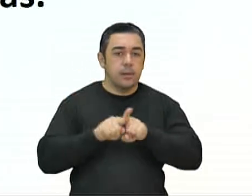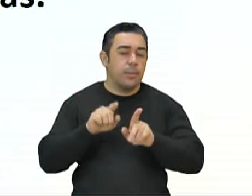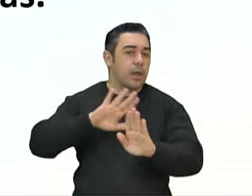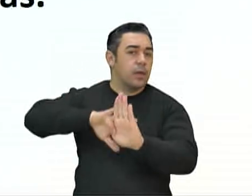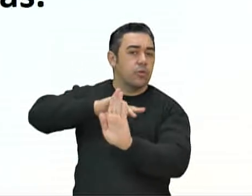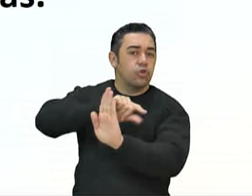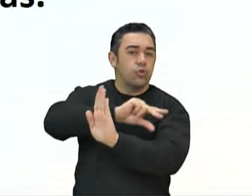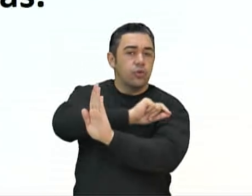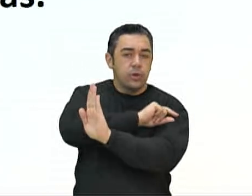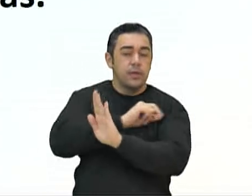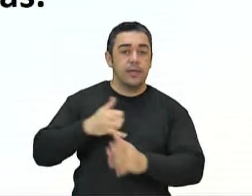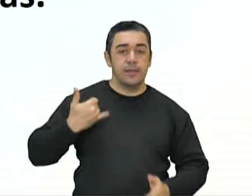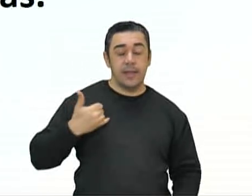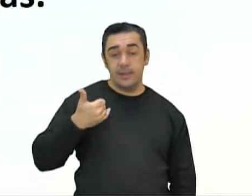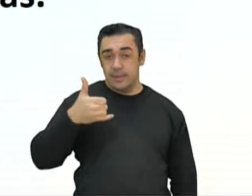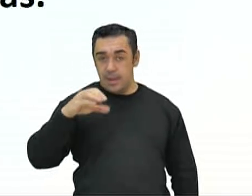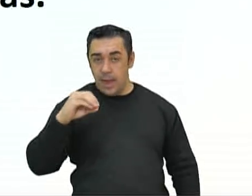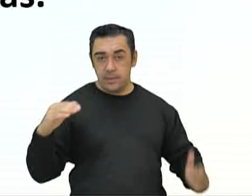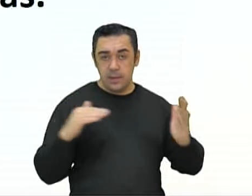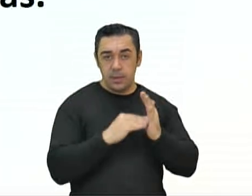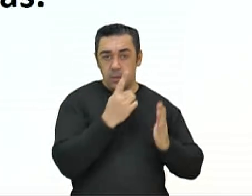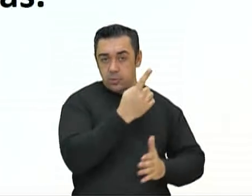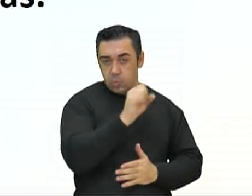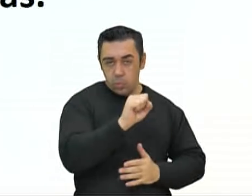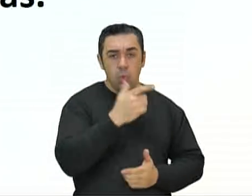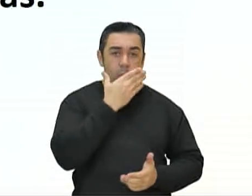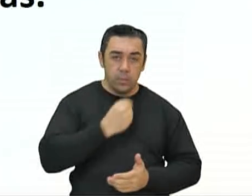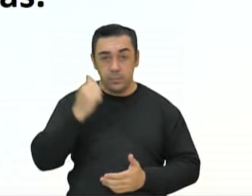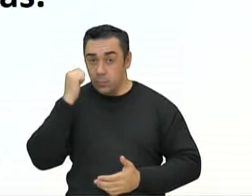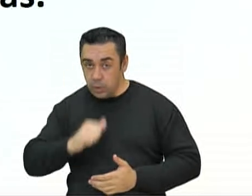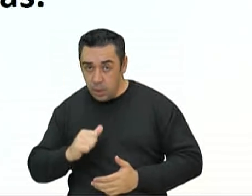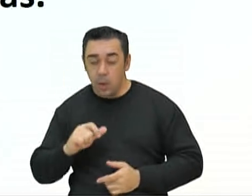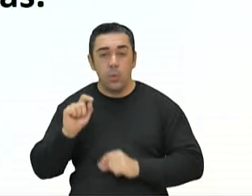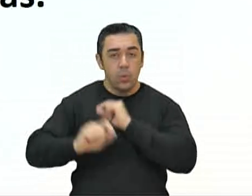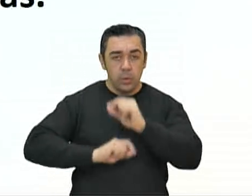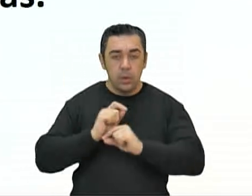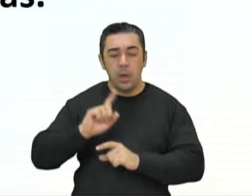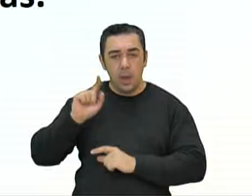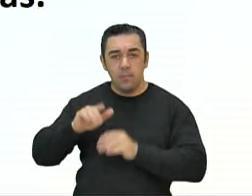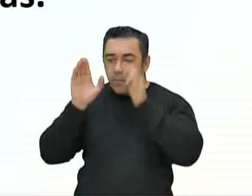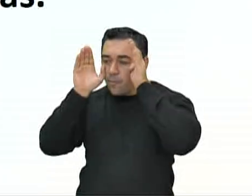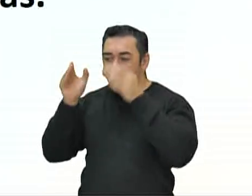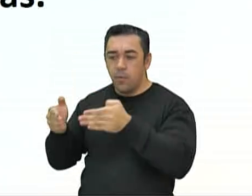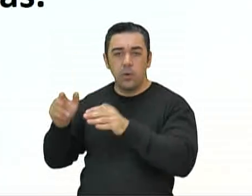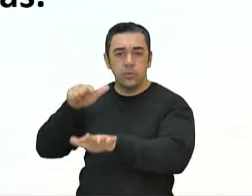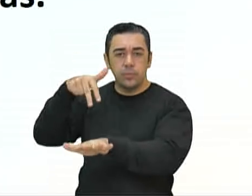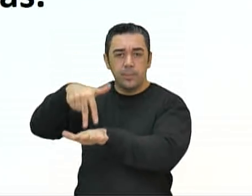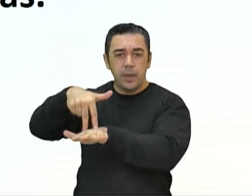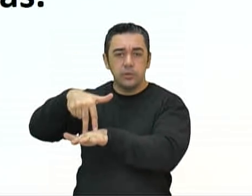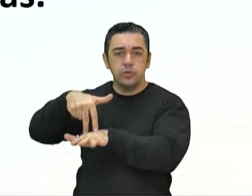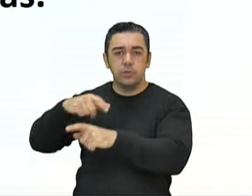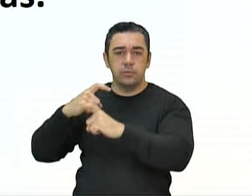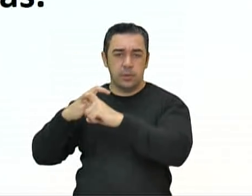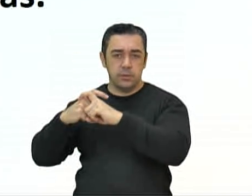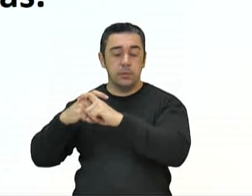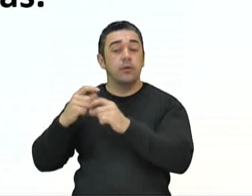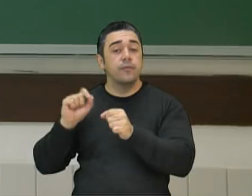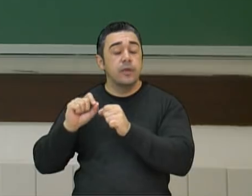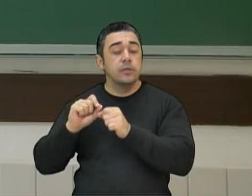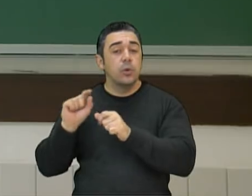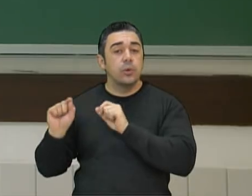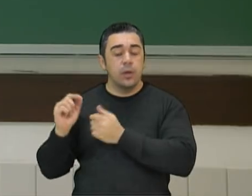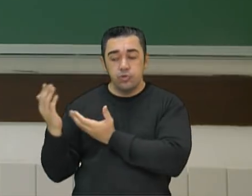alemães de 10 a 18 anos, de ambos os sexos, para os interesses nazistas. Então, formar essa juventude